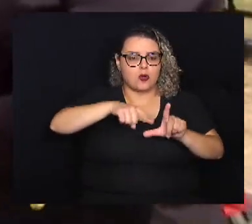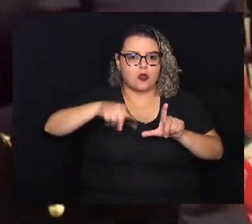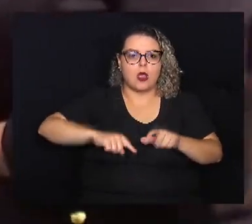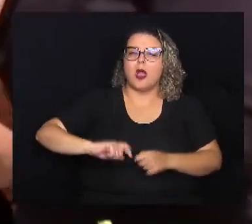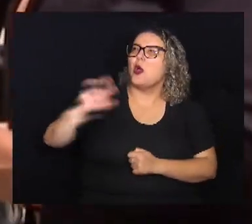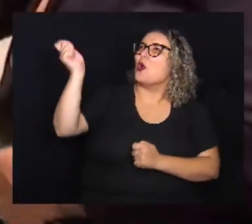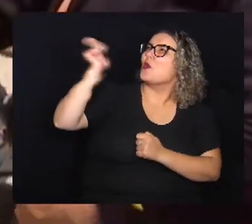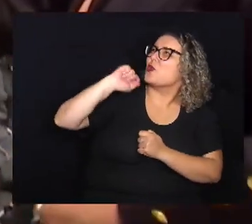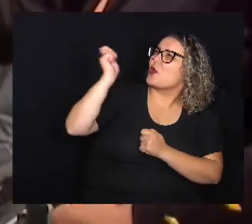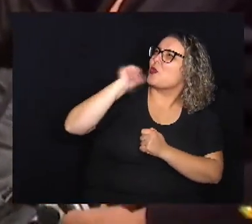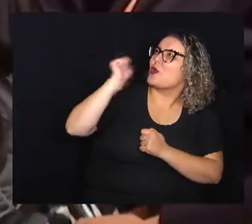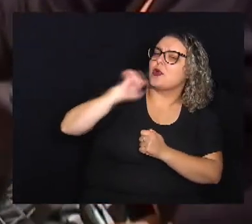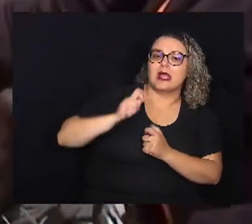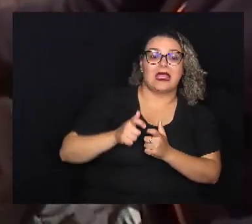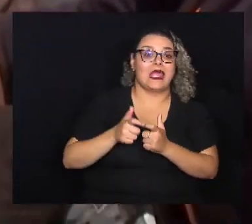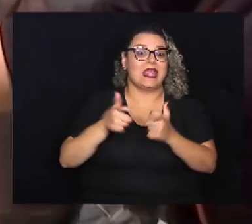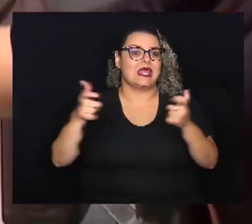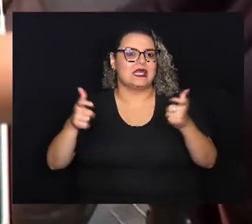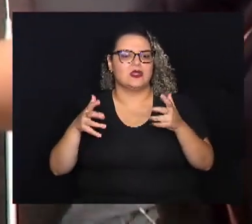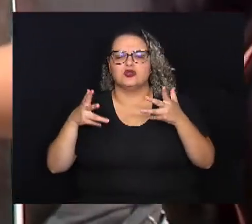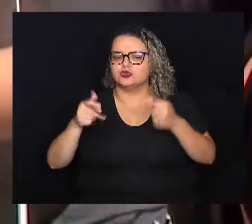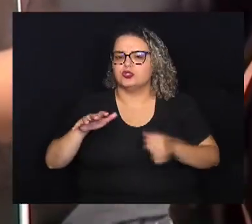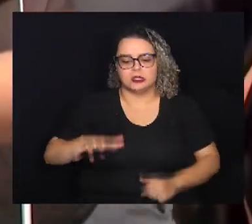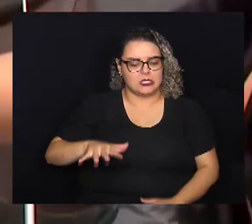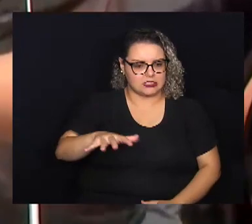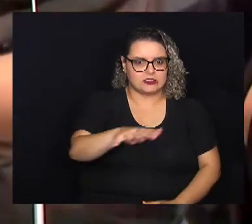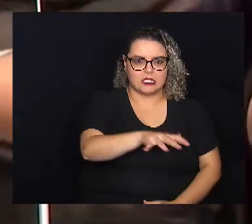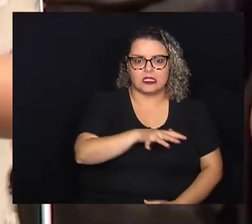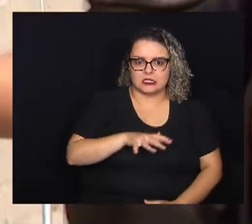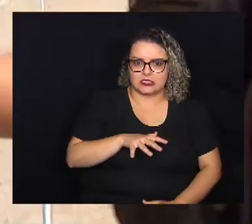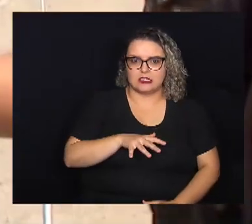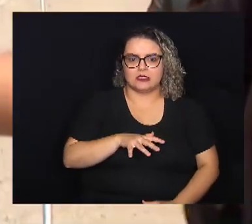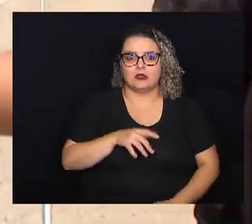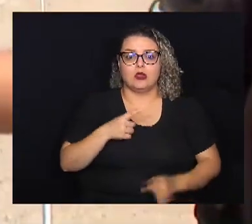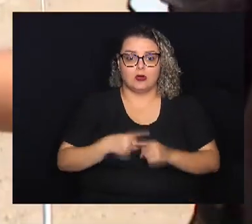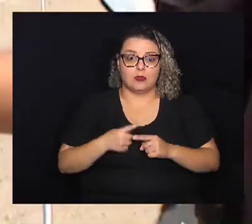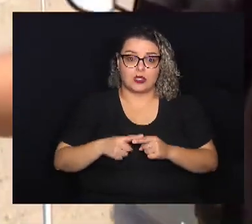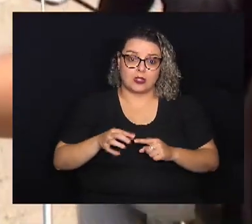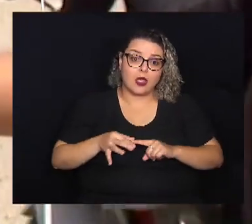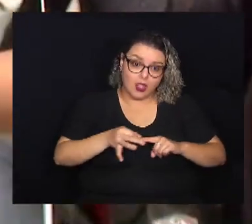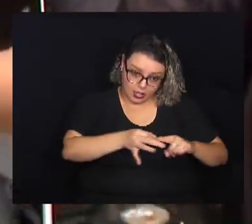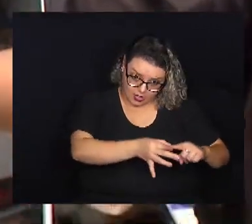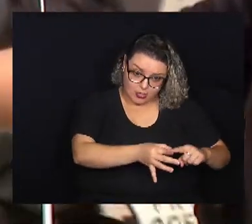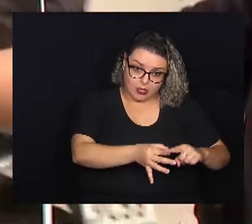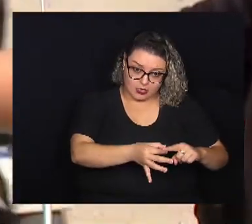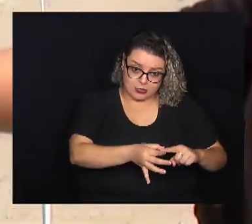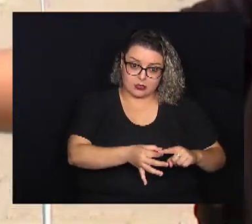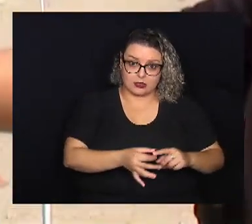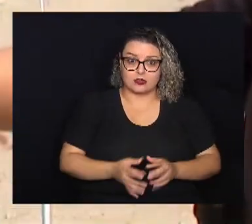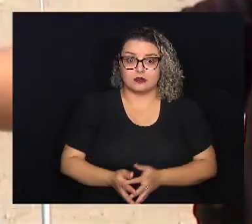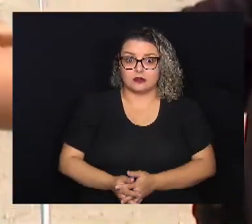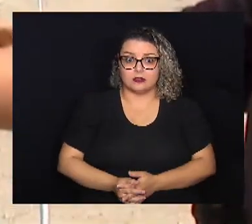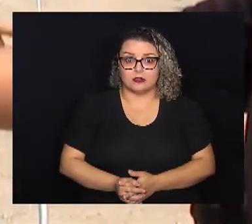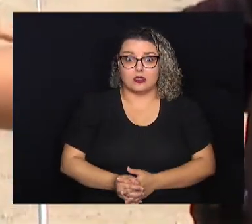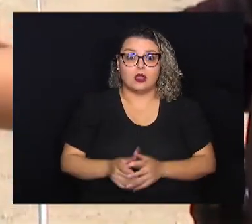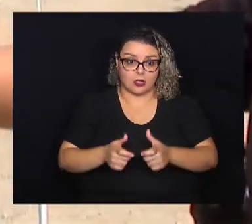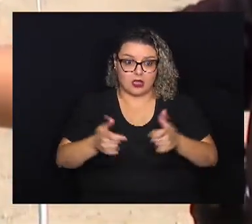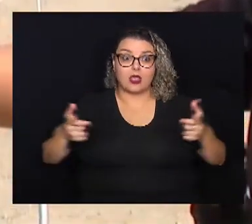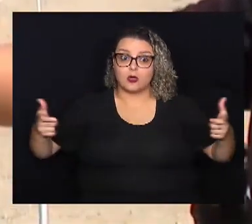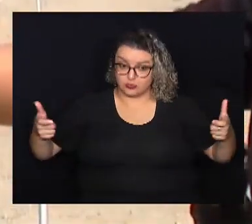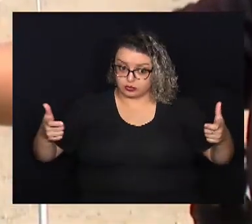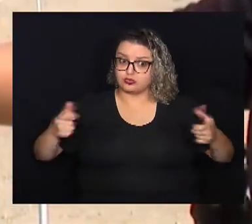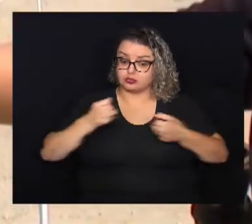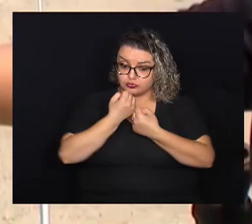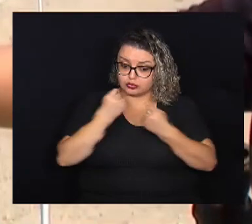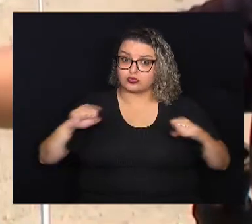pipa é muito grande, em todas as regiões, é porque aqui a periferia é bem, é bem, é grande, é enorme e tem